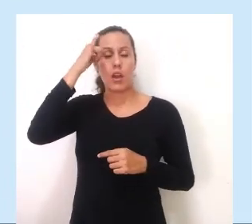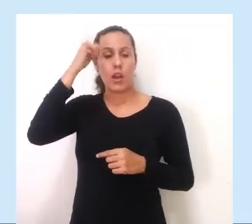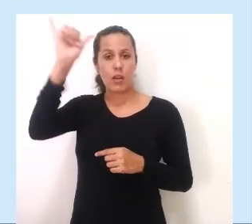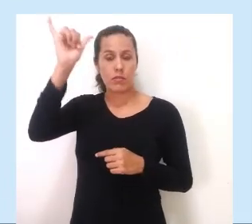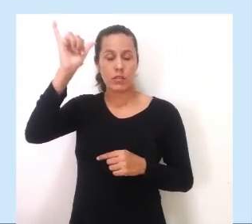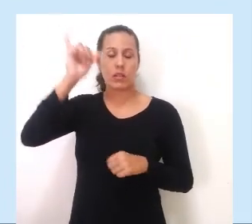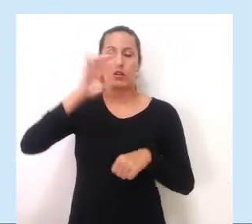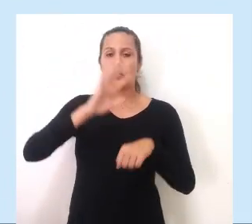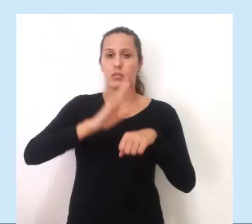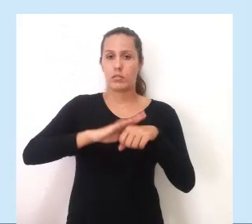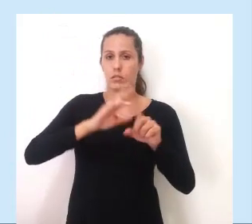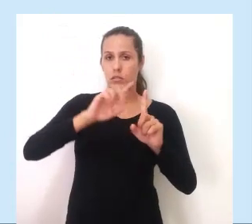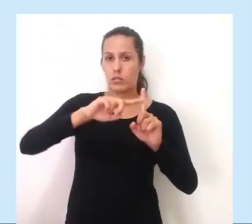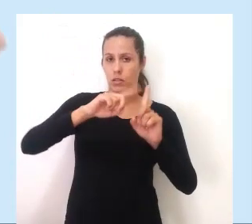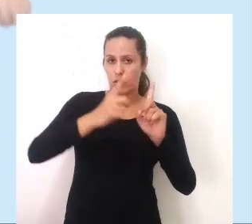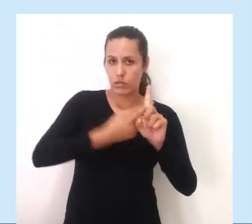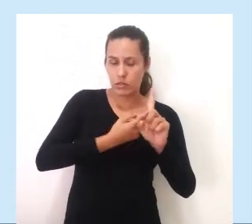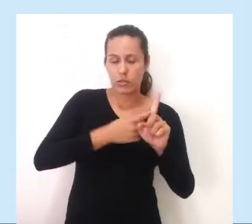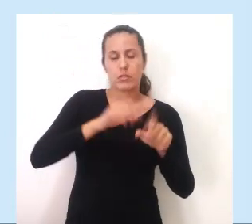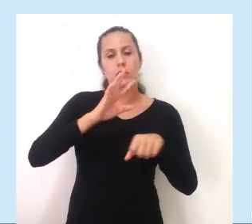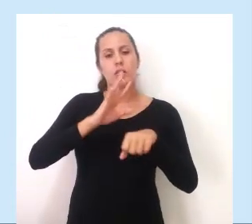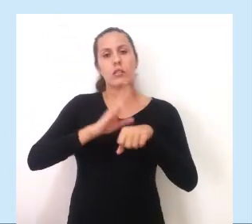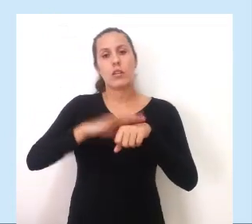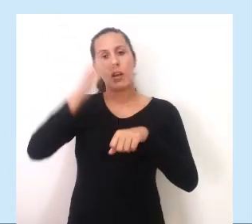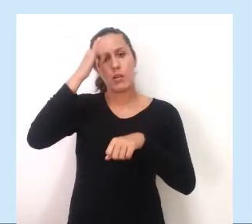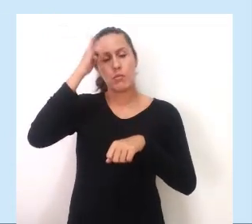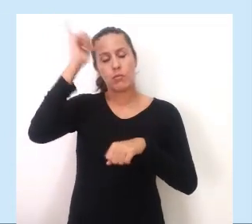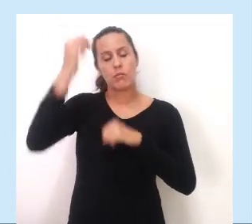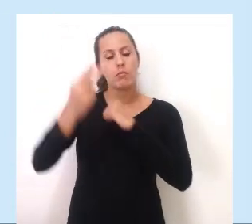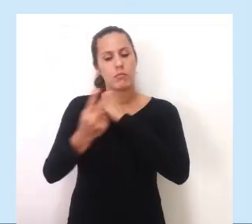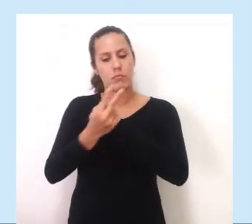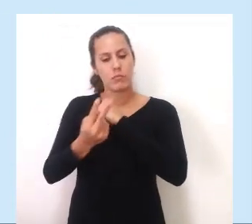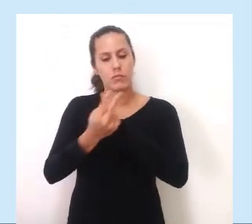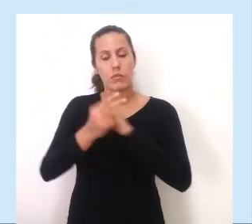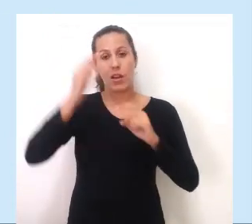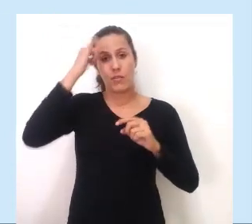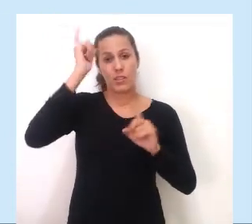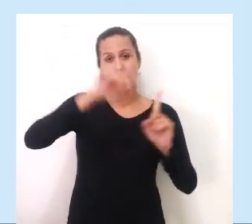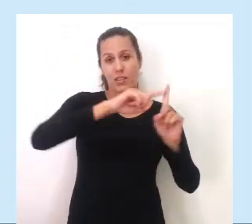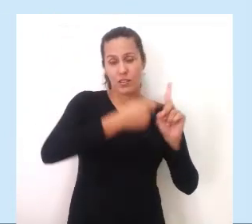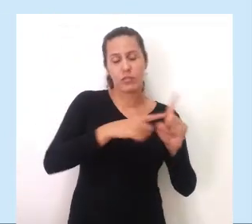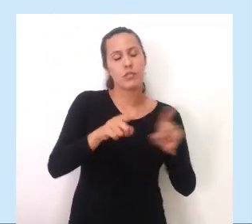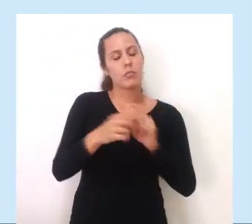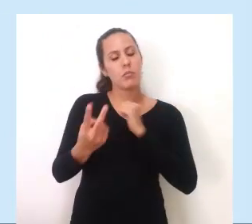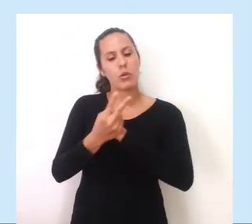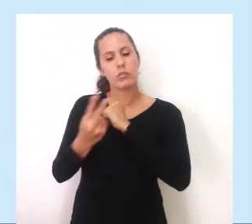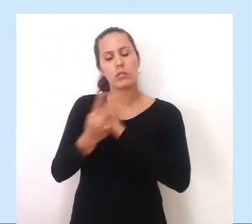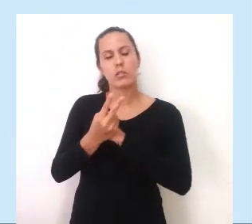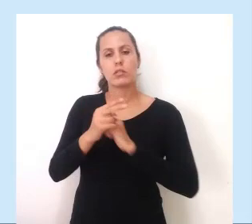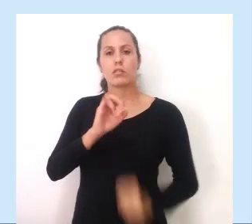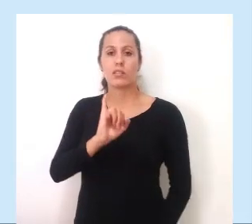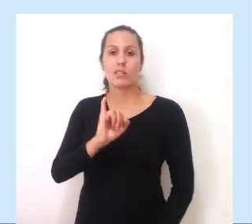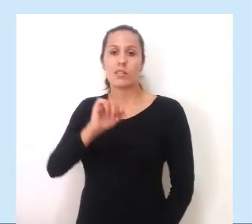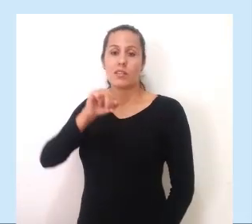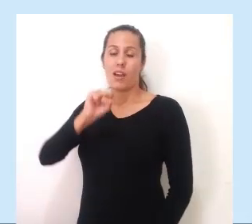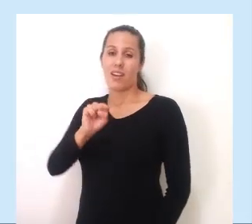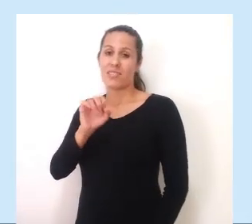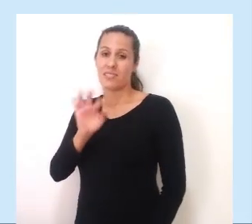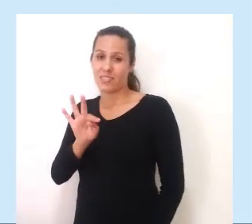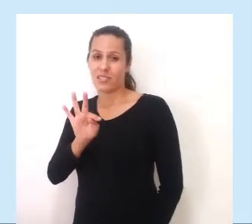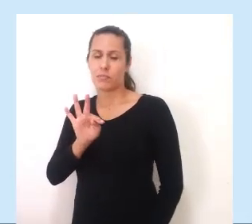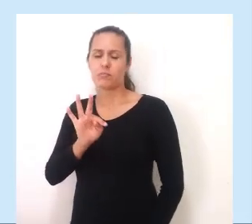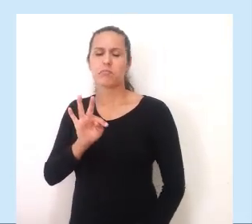porque além de prevenir contra a contracepção, contra a gravidez indesejada, previne contra as